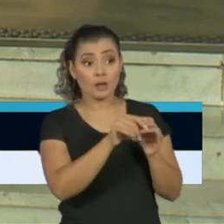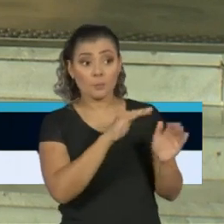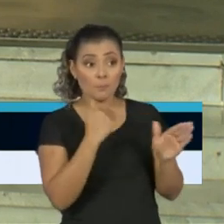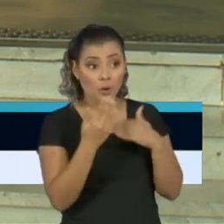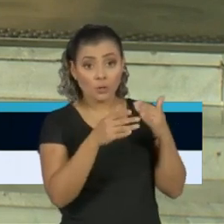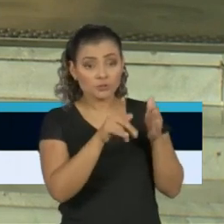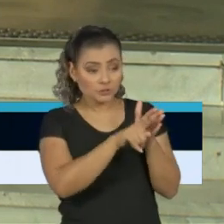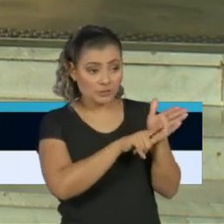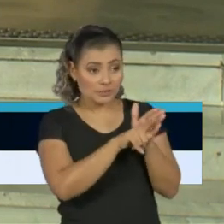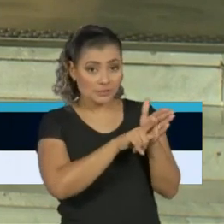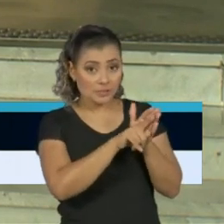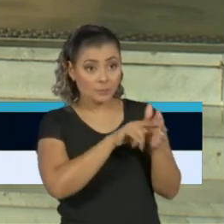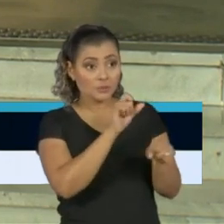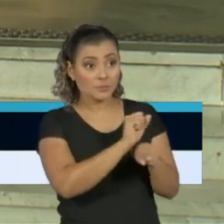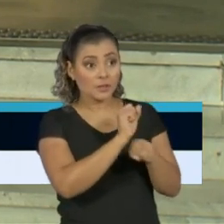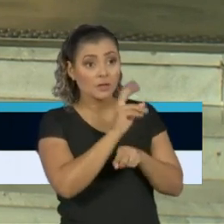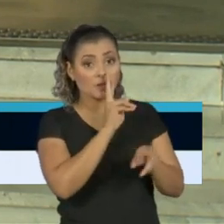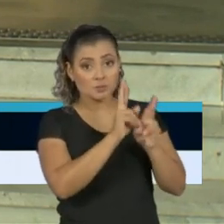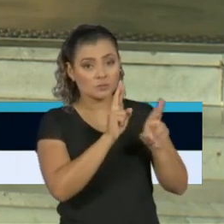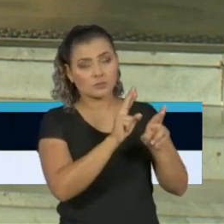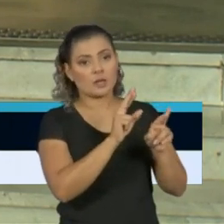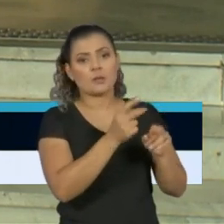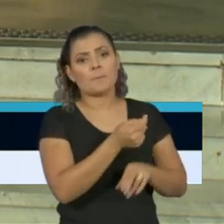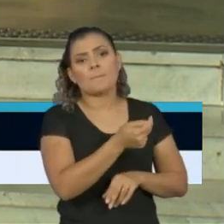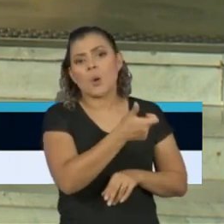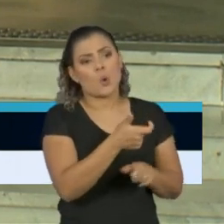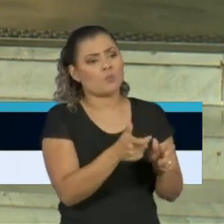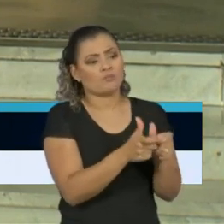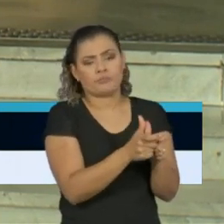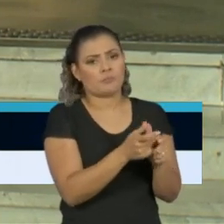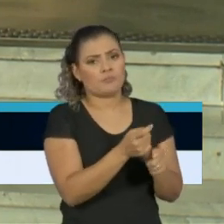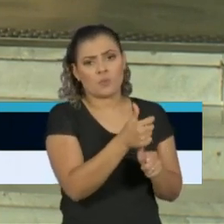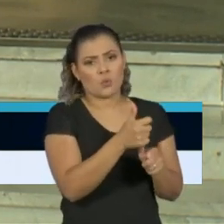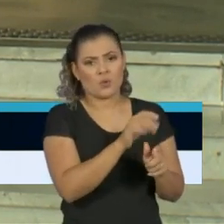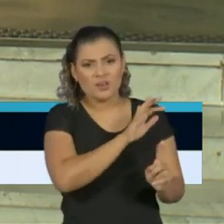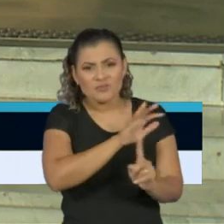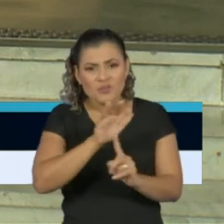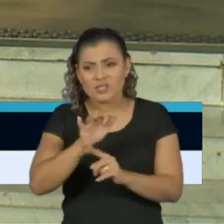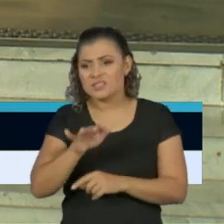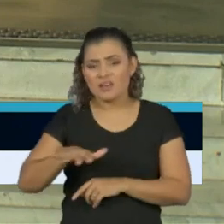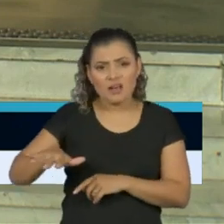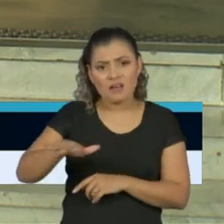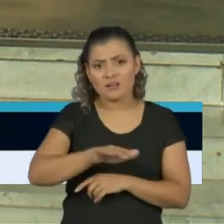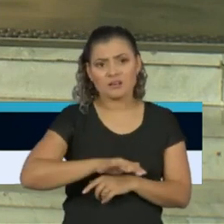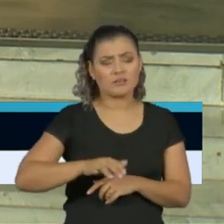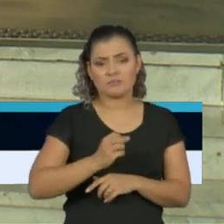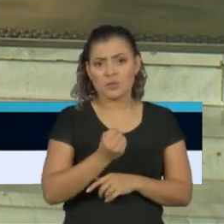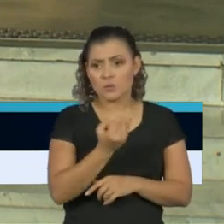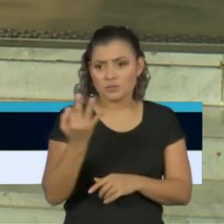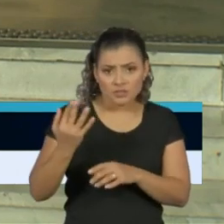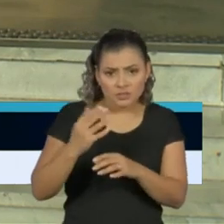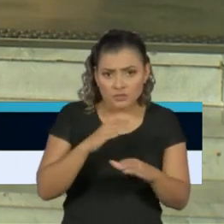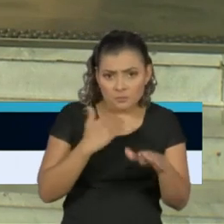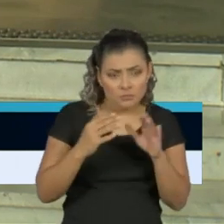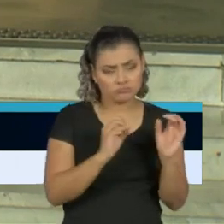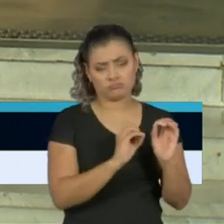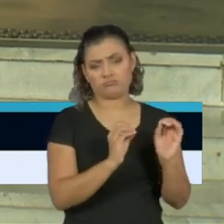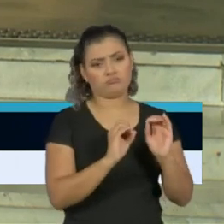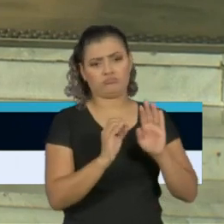confirmar é muito pequeno, então ele não vai interferir significativamente na questão relacionada a óbitos.